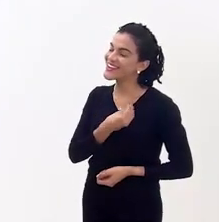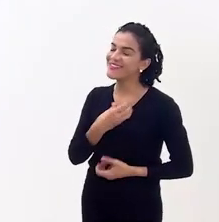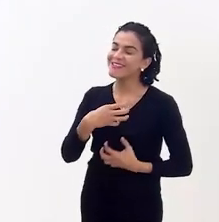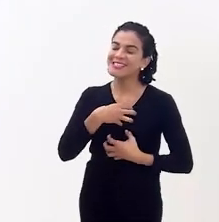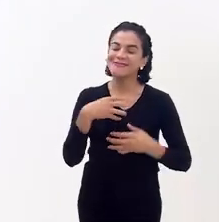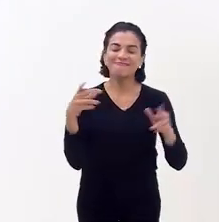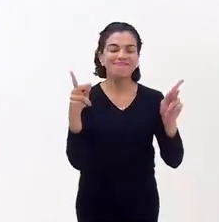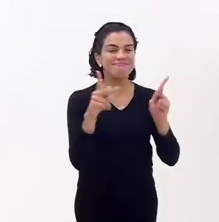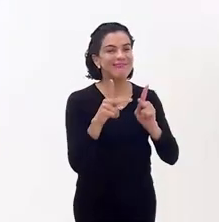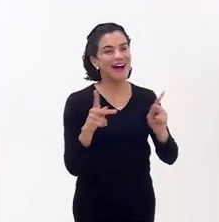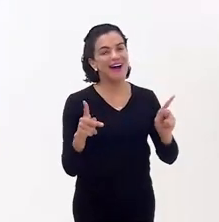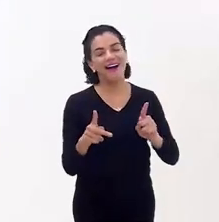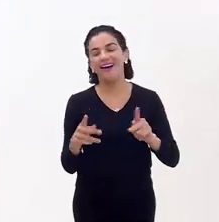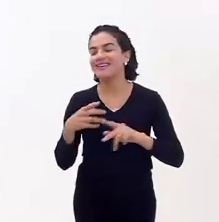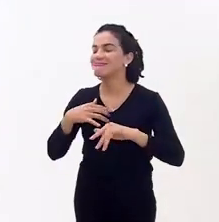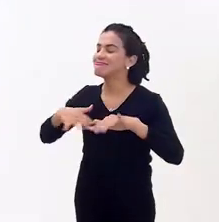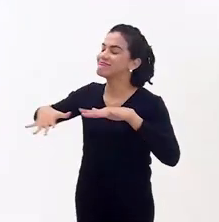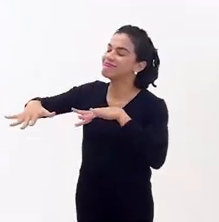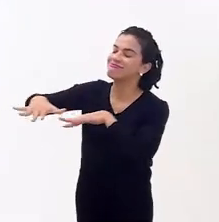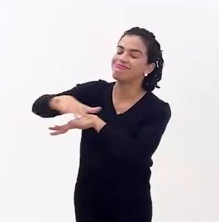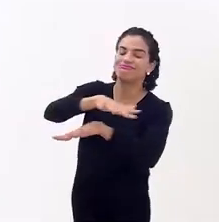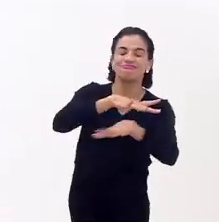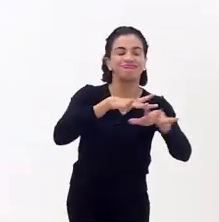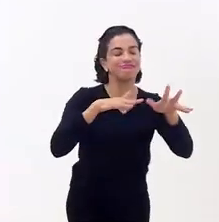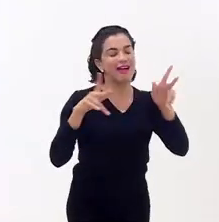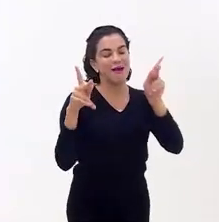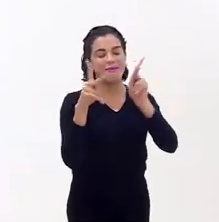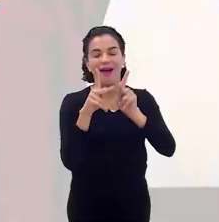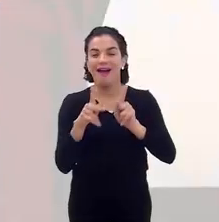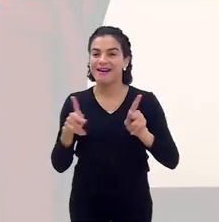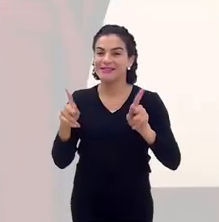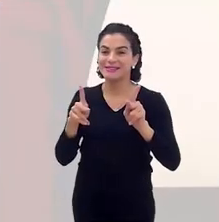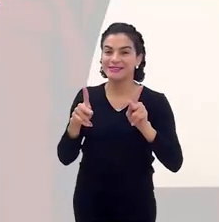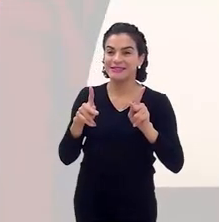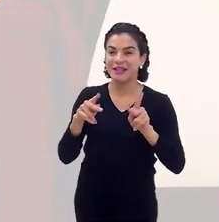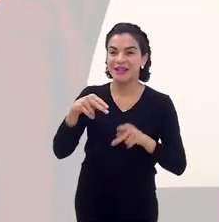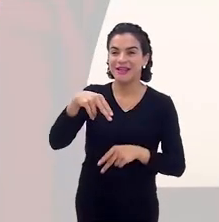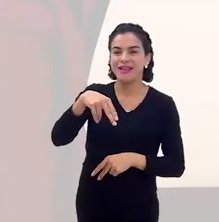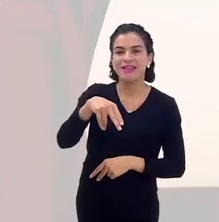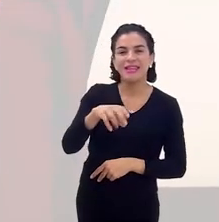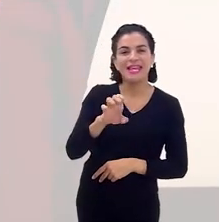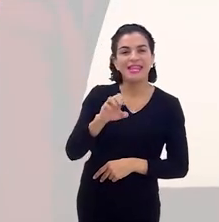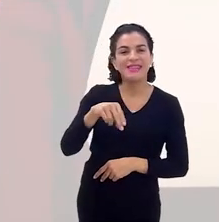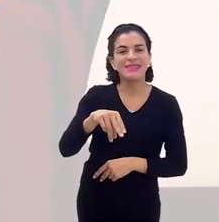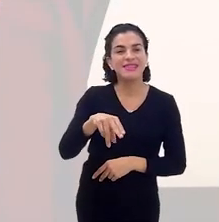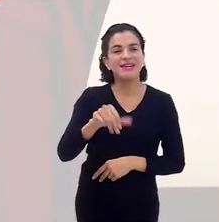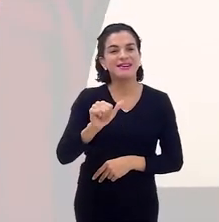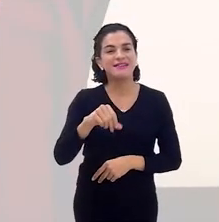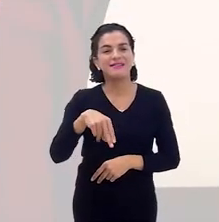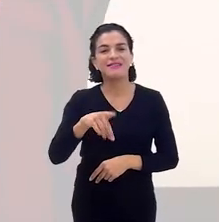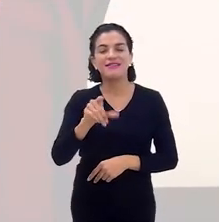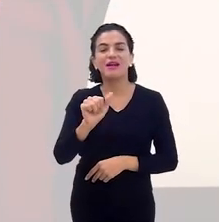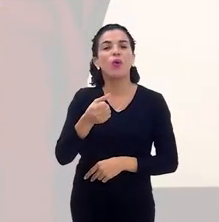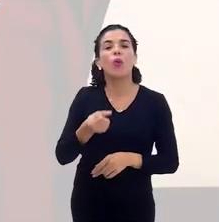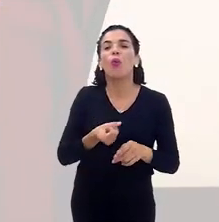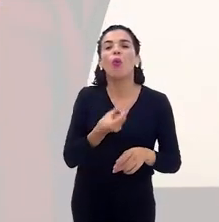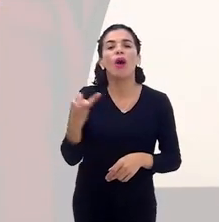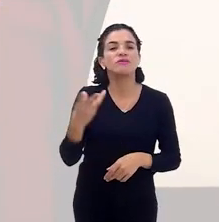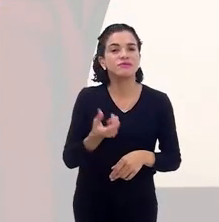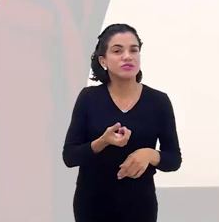Voltamos tão em paz, gente. A paz aqui prevalece. Nandro, quantas vezes você já foi ao